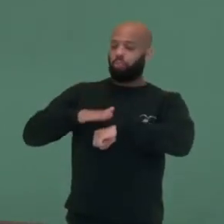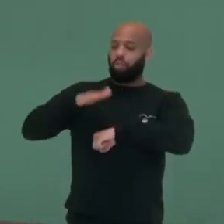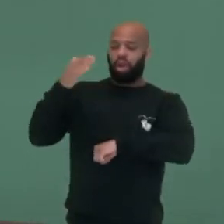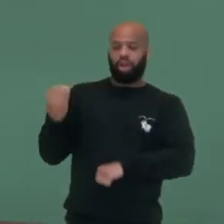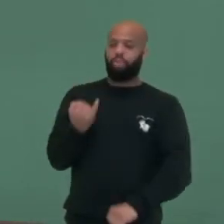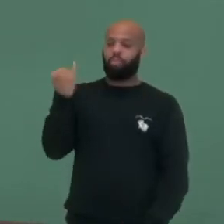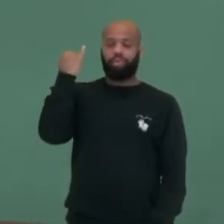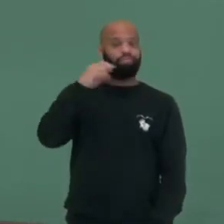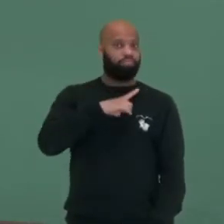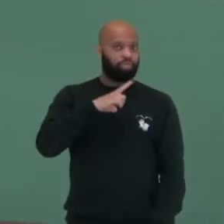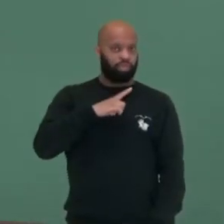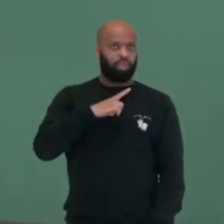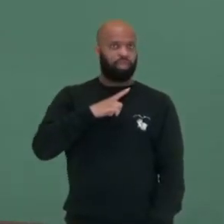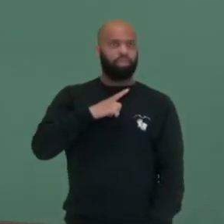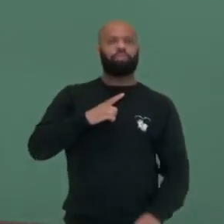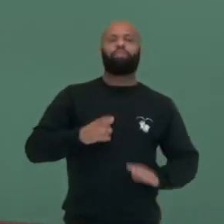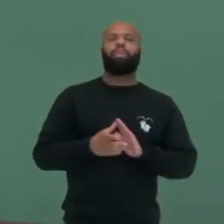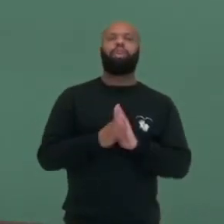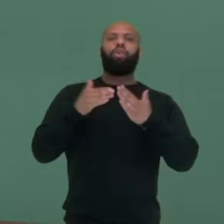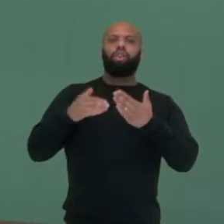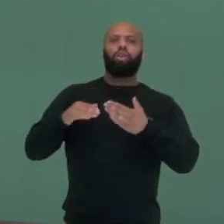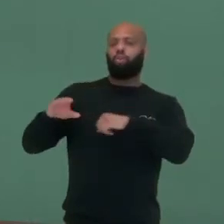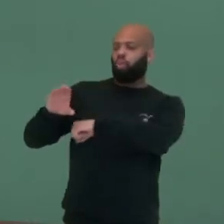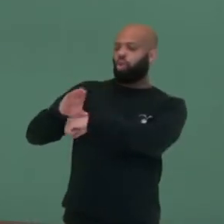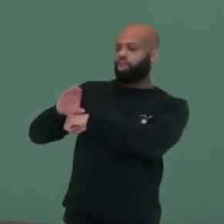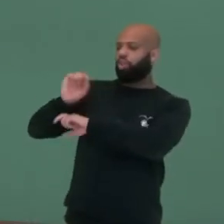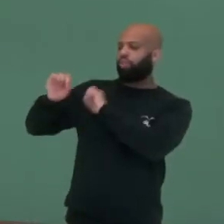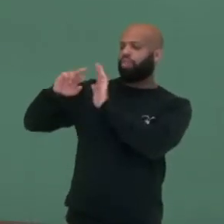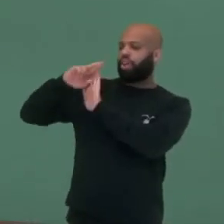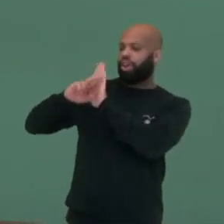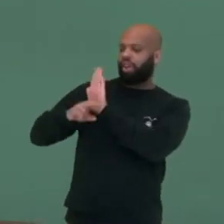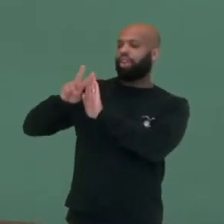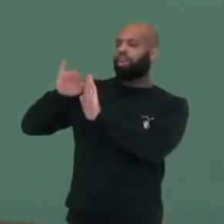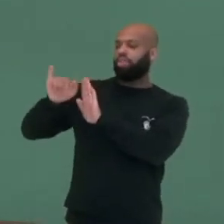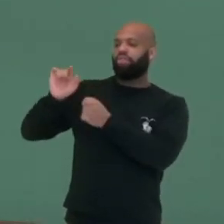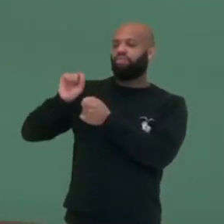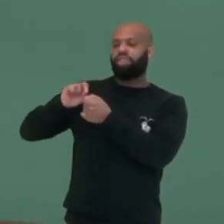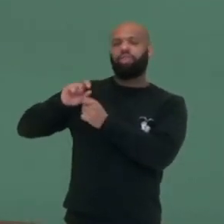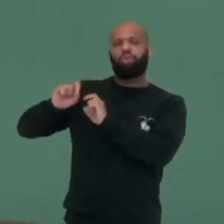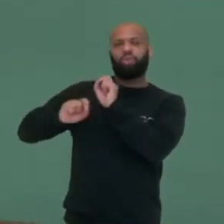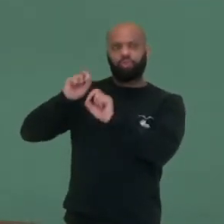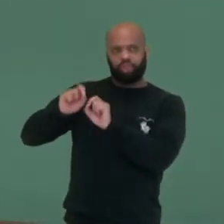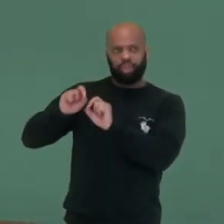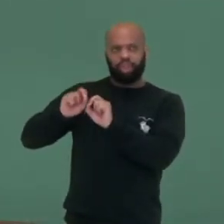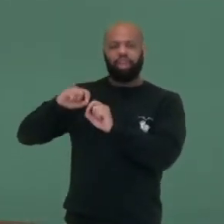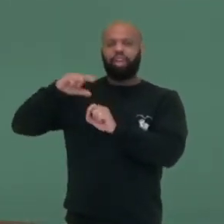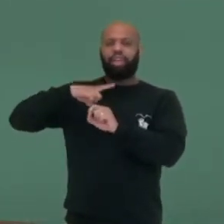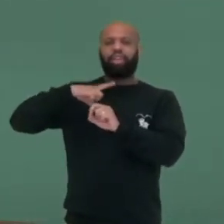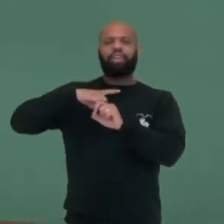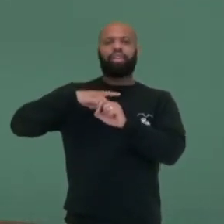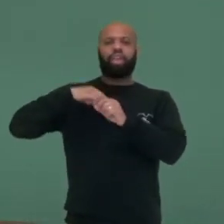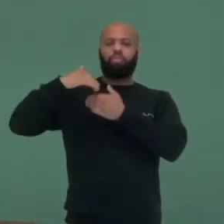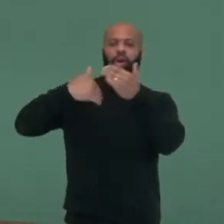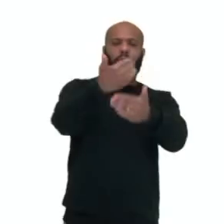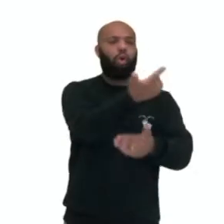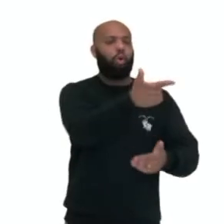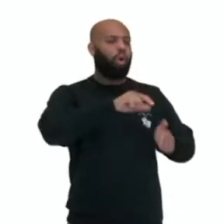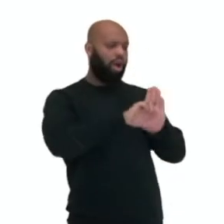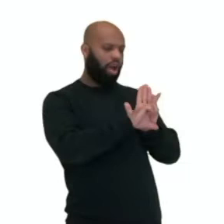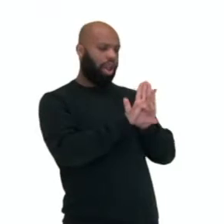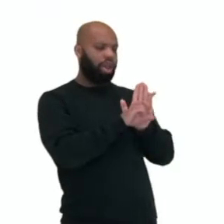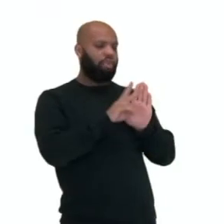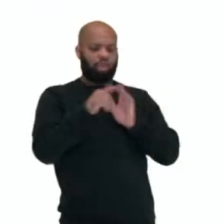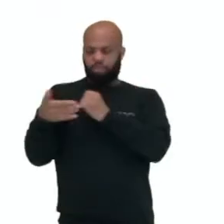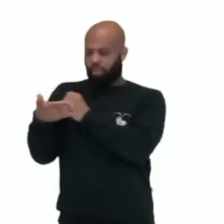importante. Ela é a mais importante. Ela é a norma que trata justamente da elaboração de todas as outras leis.